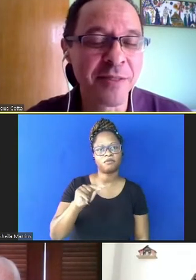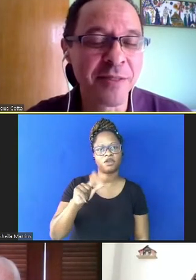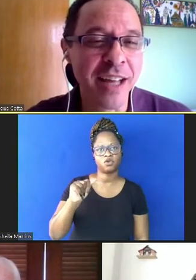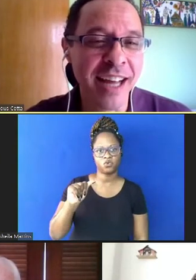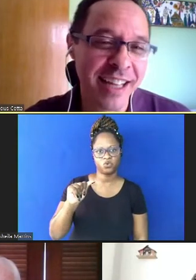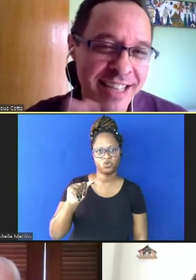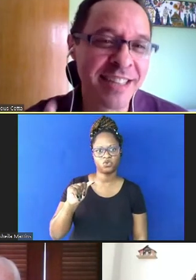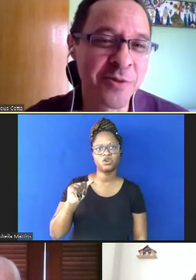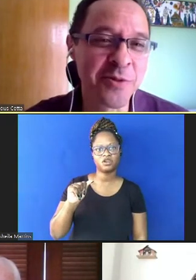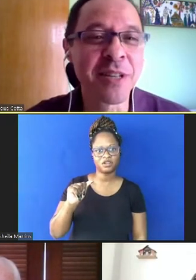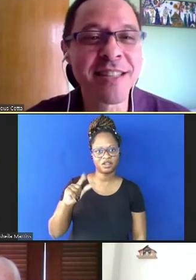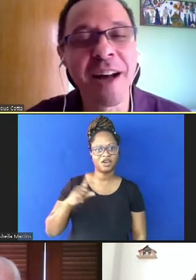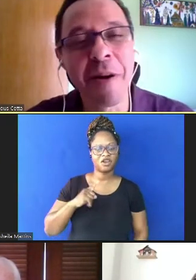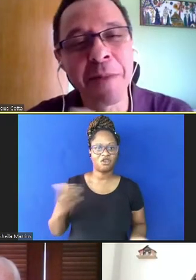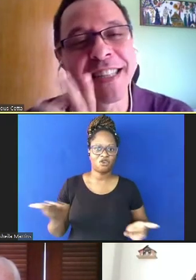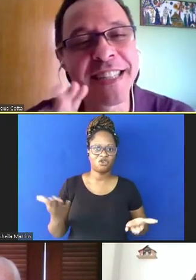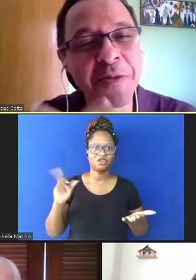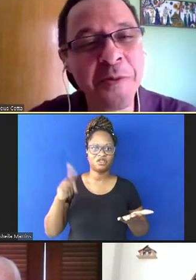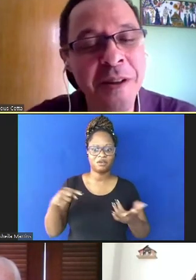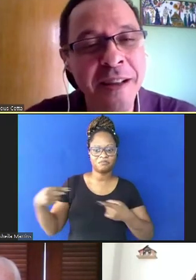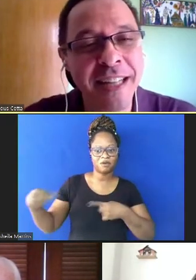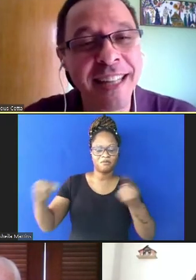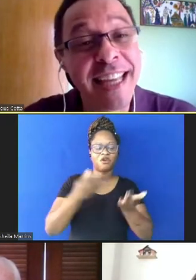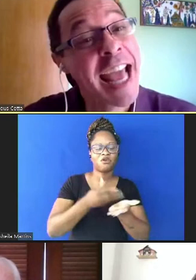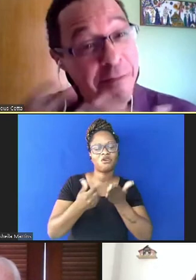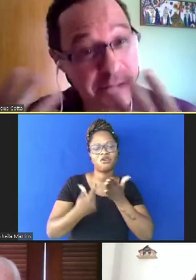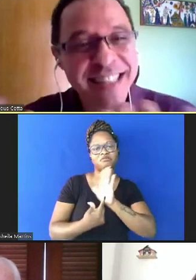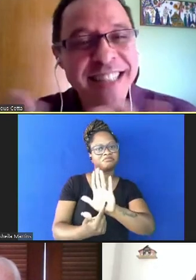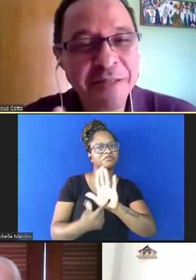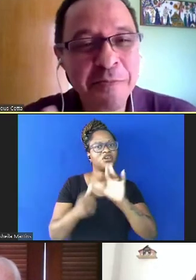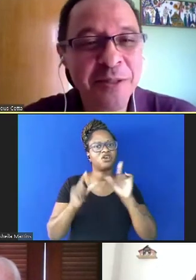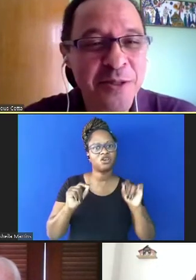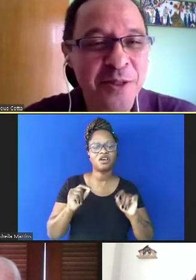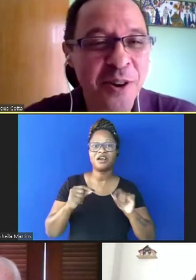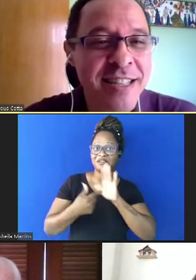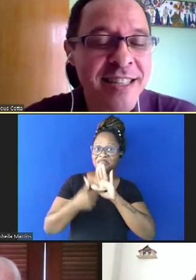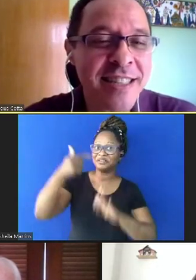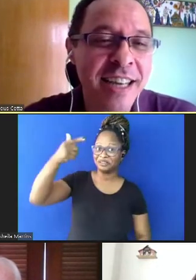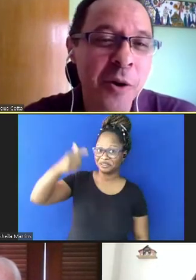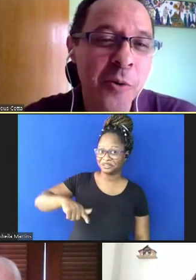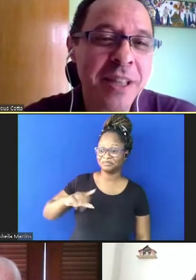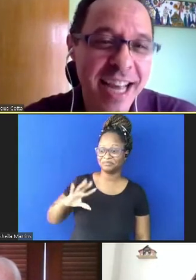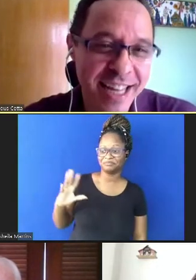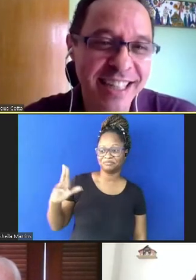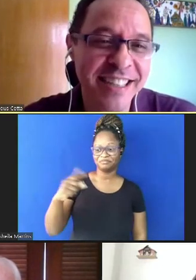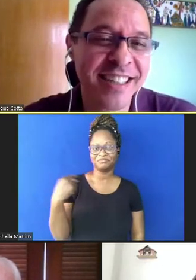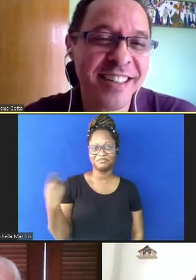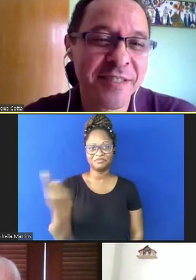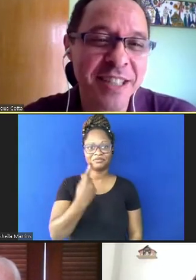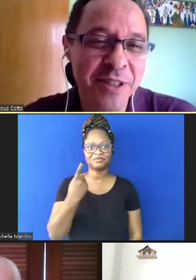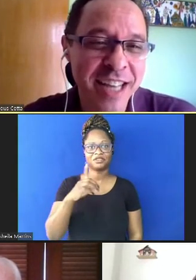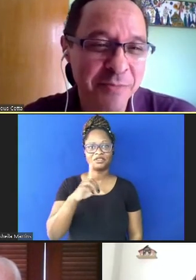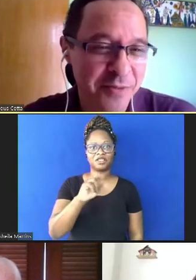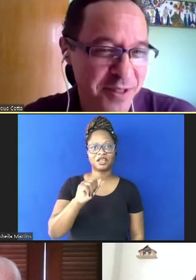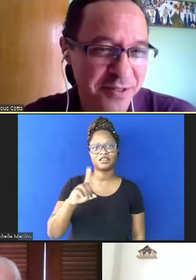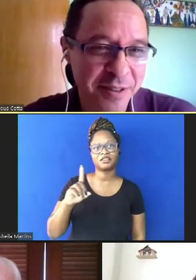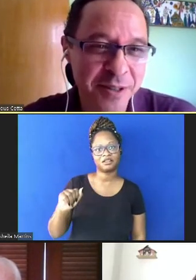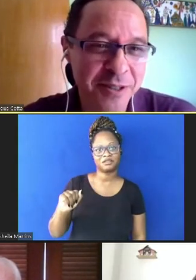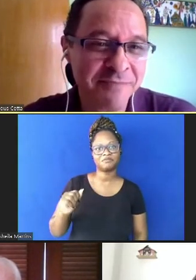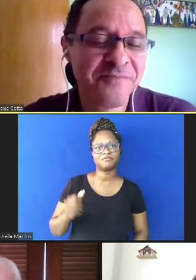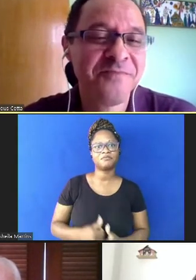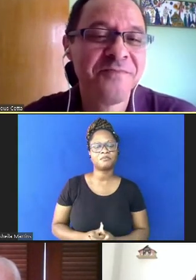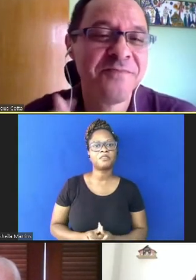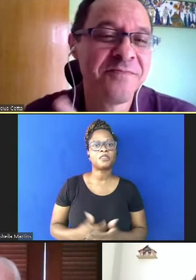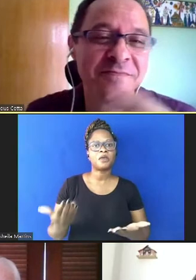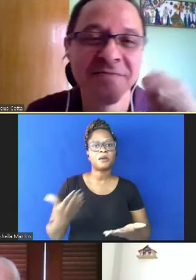fará essa discussão inicial apresentando, né, e reapresentando para todos nós o DAD. Fique à vontade, professora